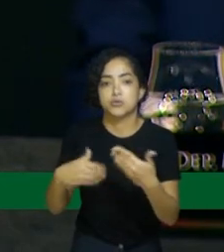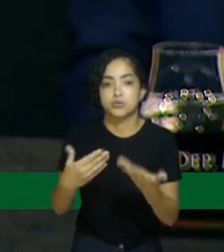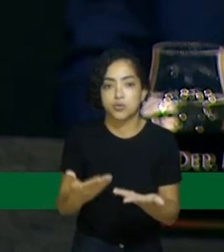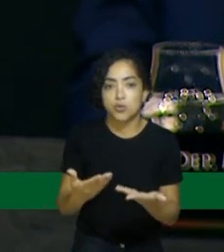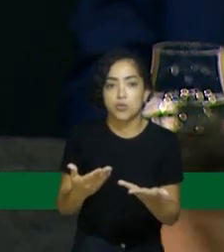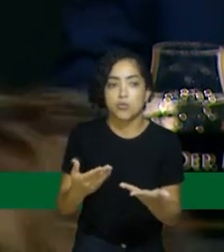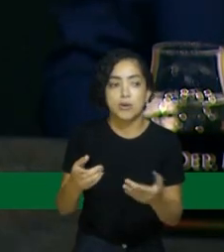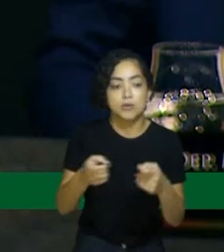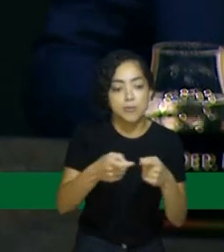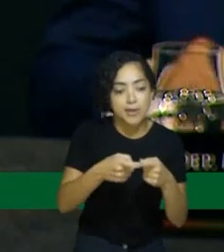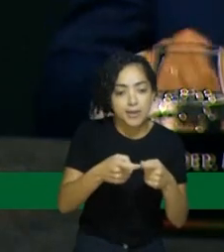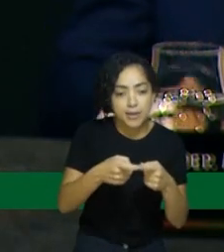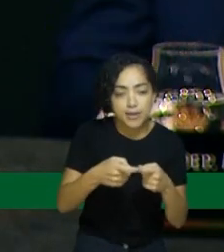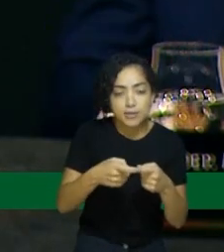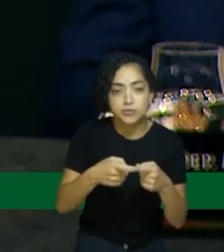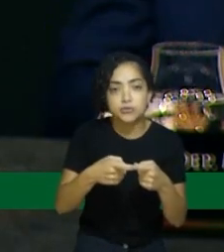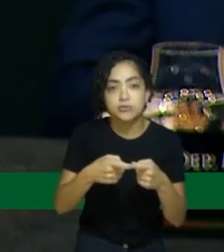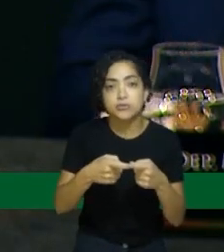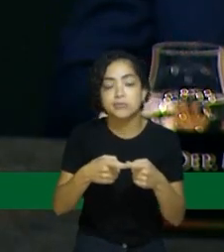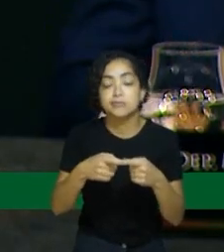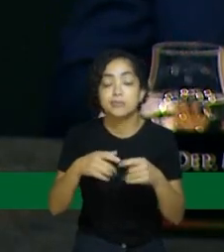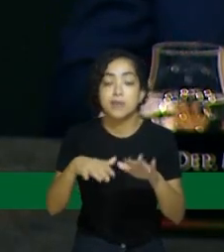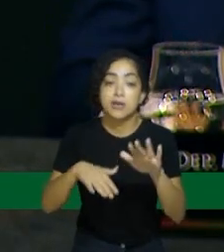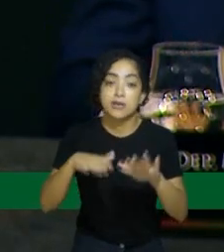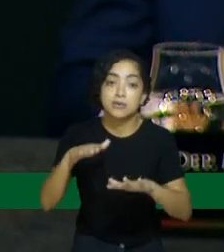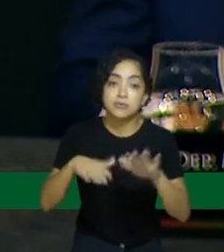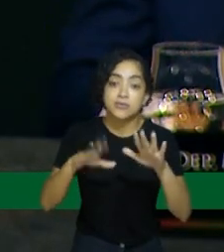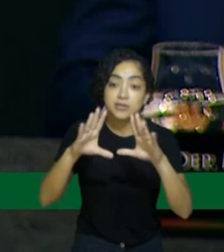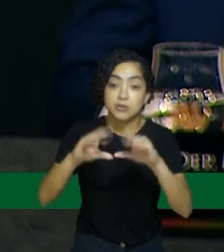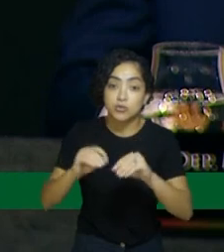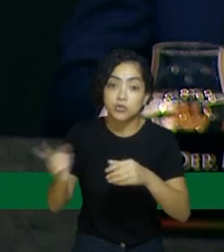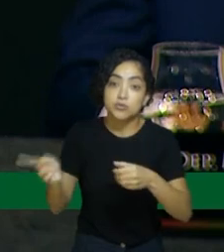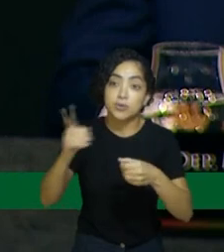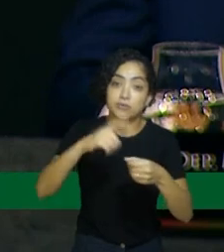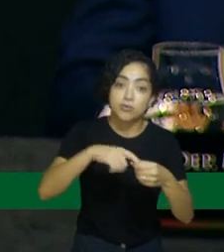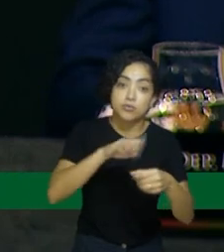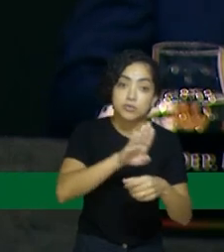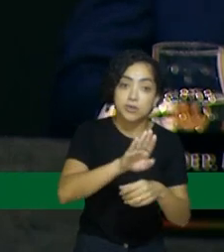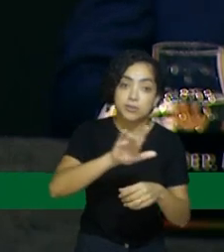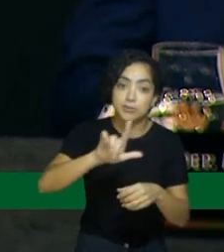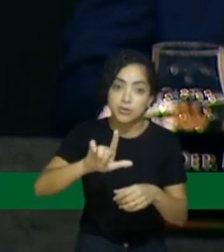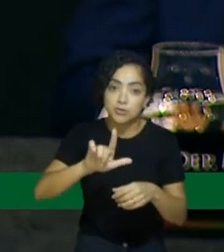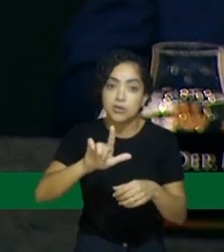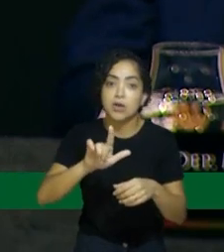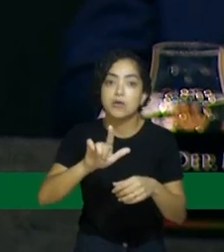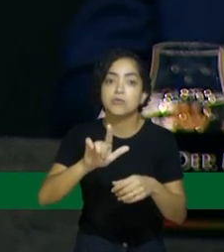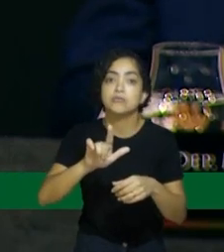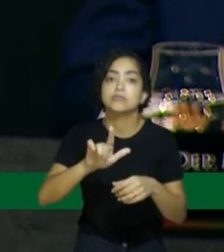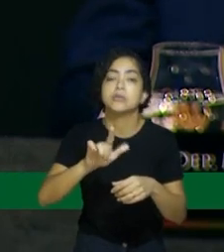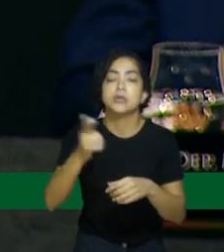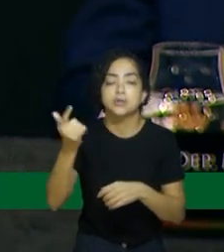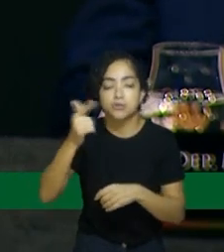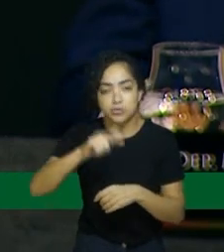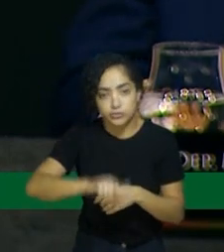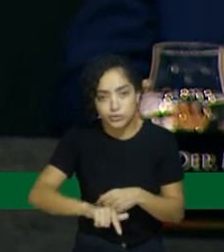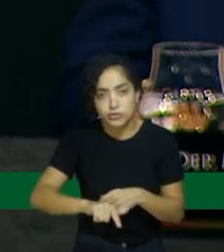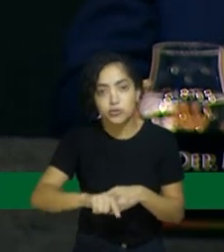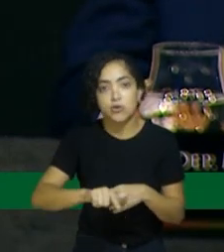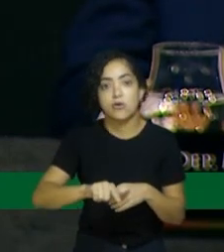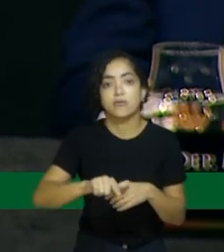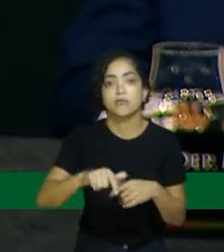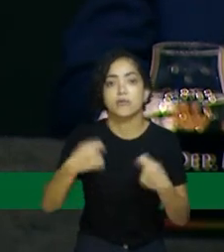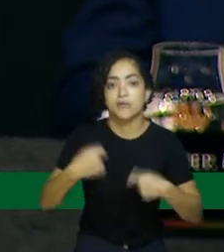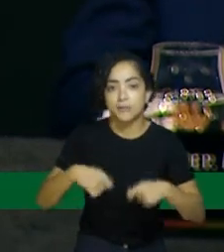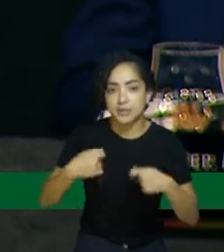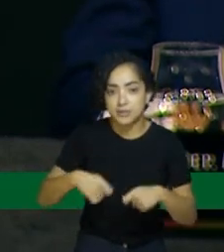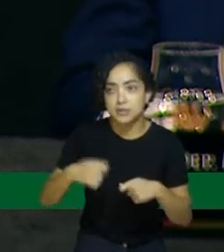consultar e daí de noite para voltar para Blumenau tudo de novo quatro cinco pessoas para pegar no